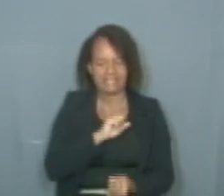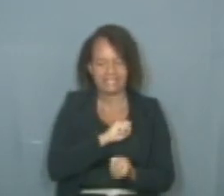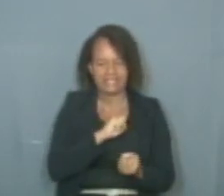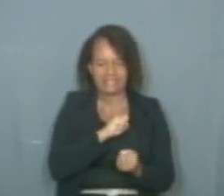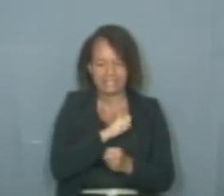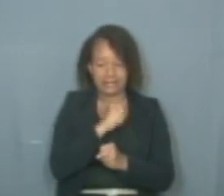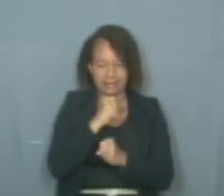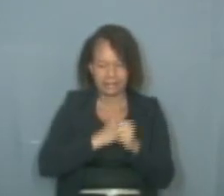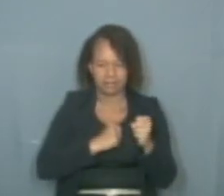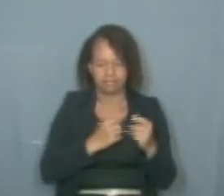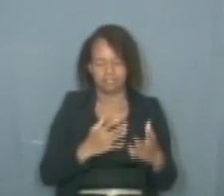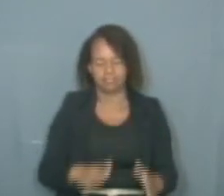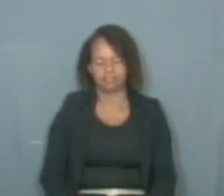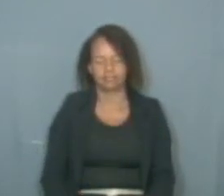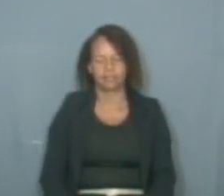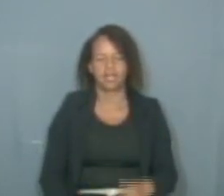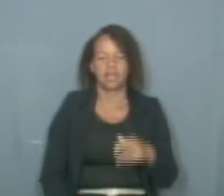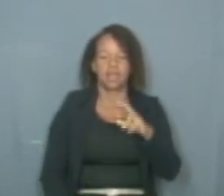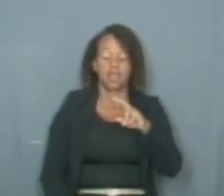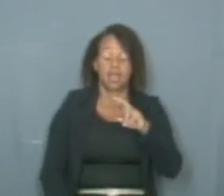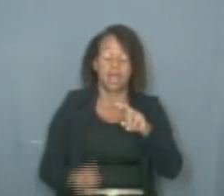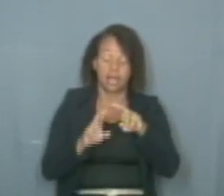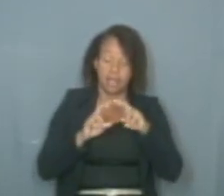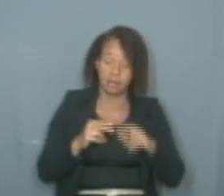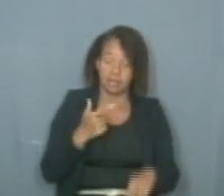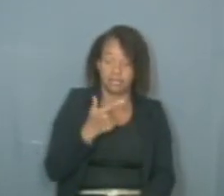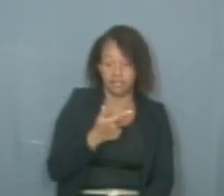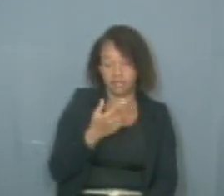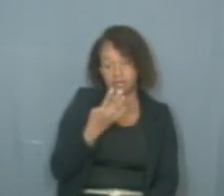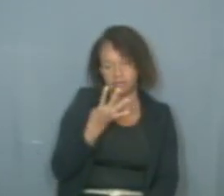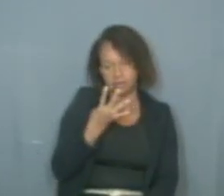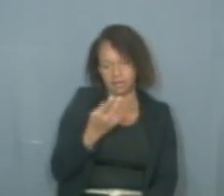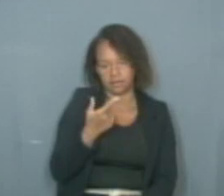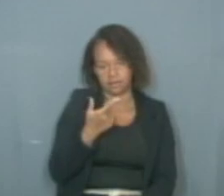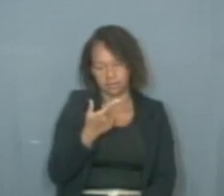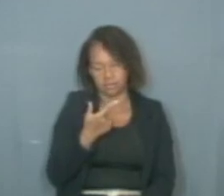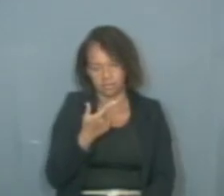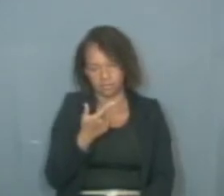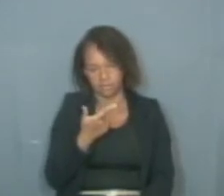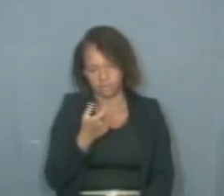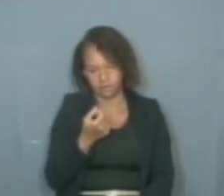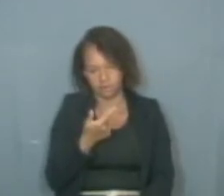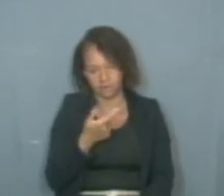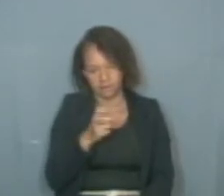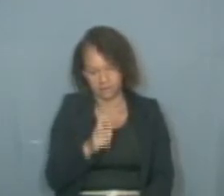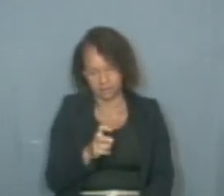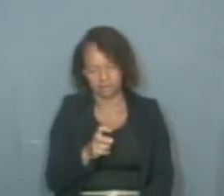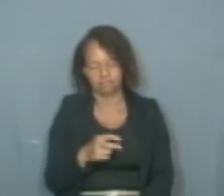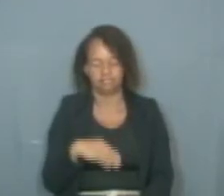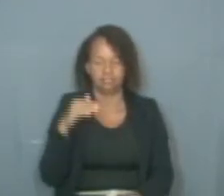O requerimento 2481 de 25 é um voto de